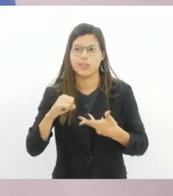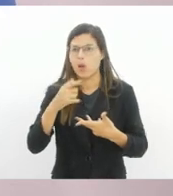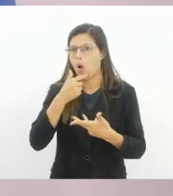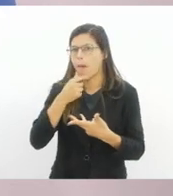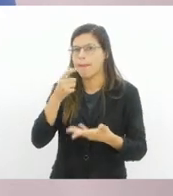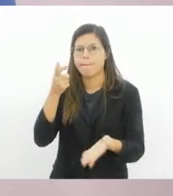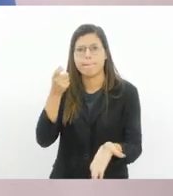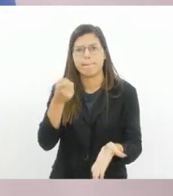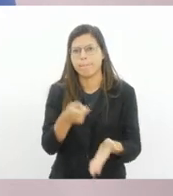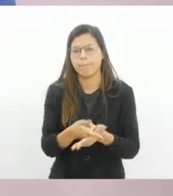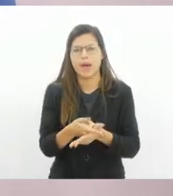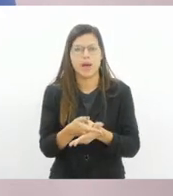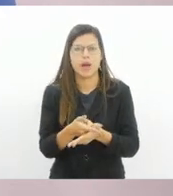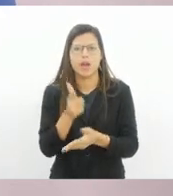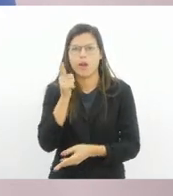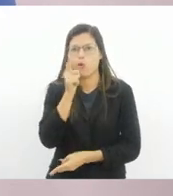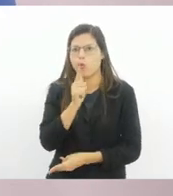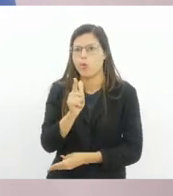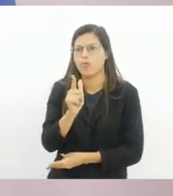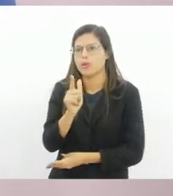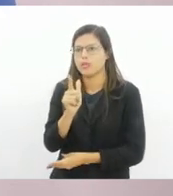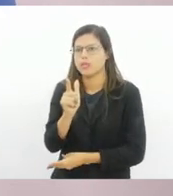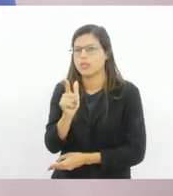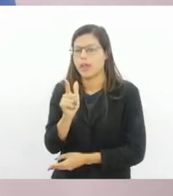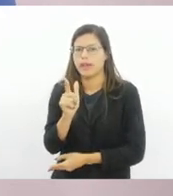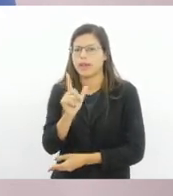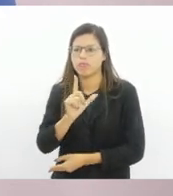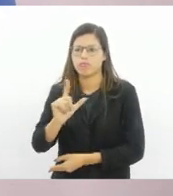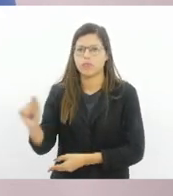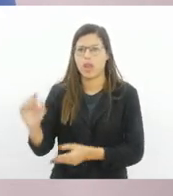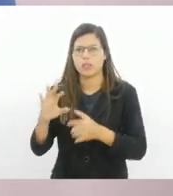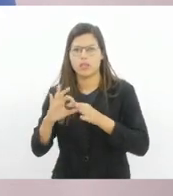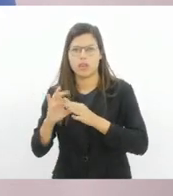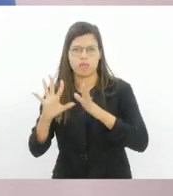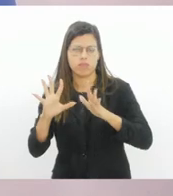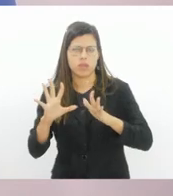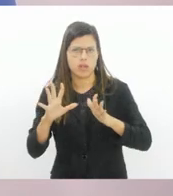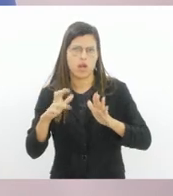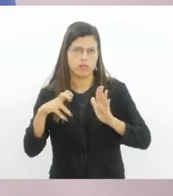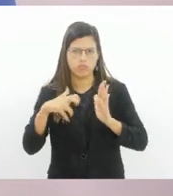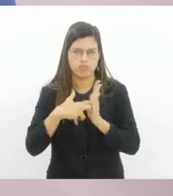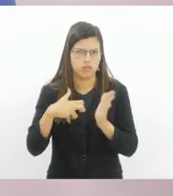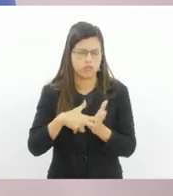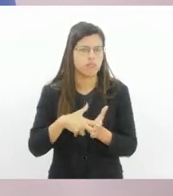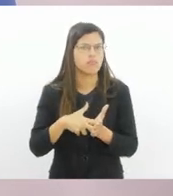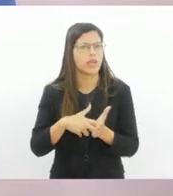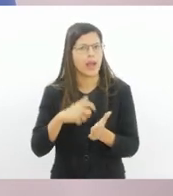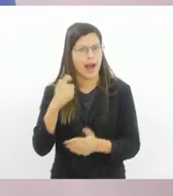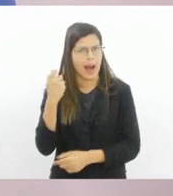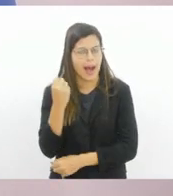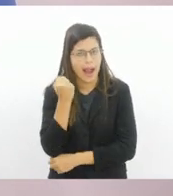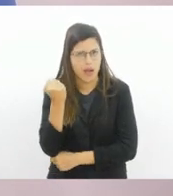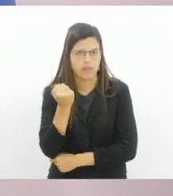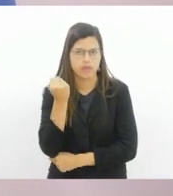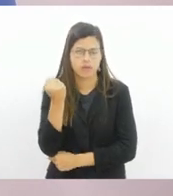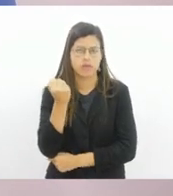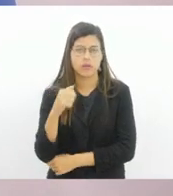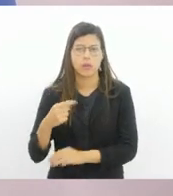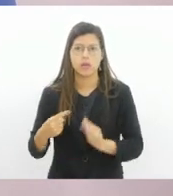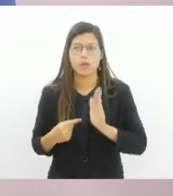pagar, ele sair ileso de um caso de estupro. Isso é gravíssimo, e isso demonstra